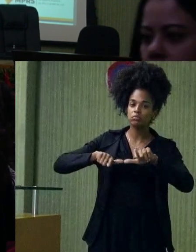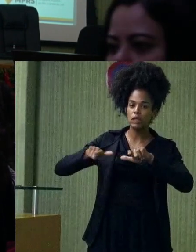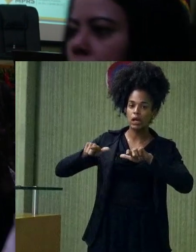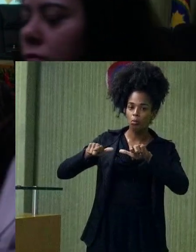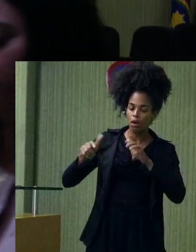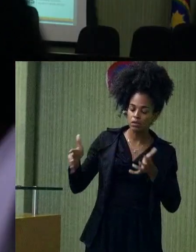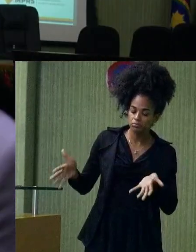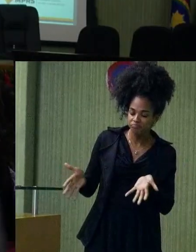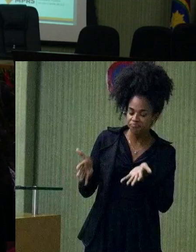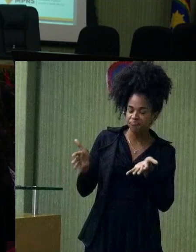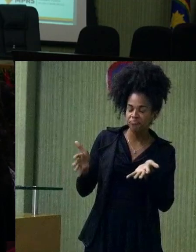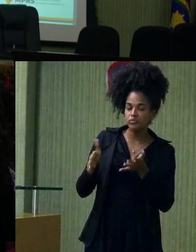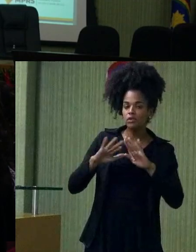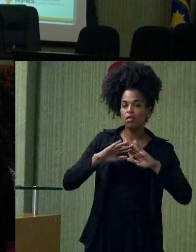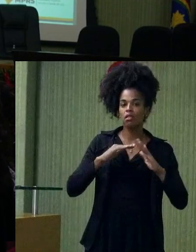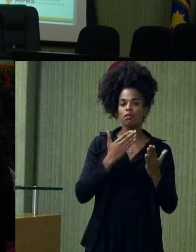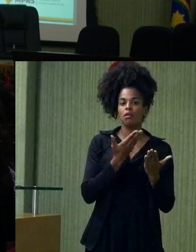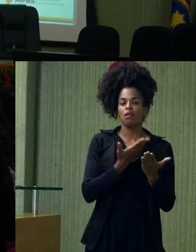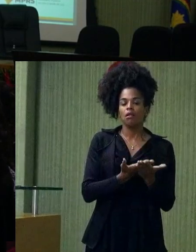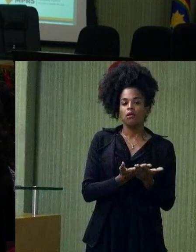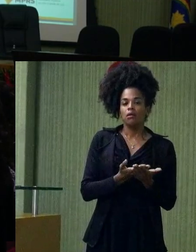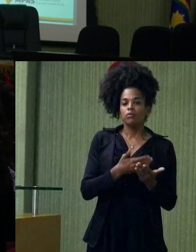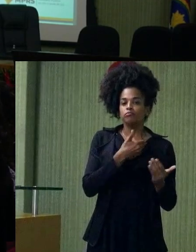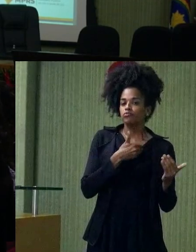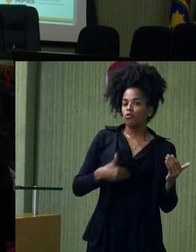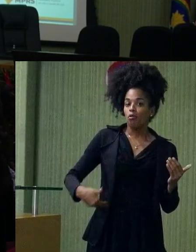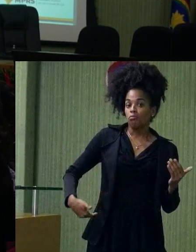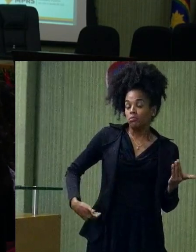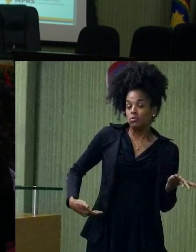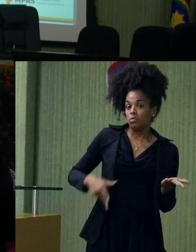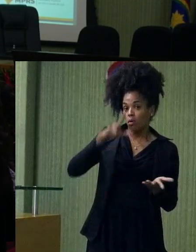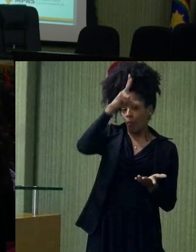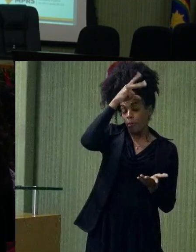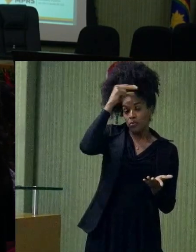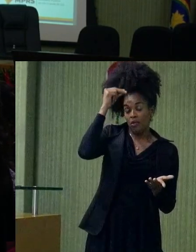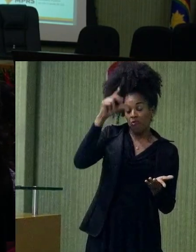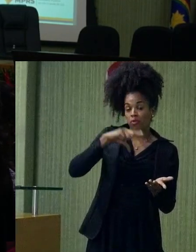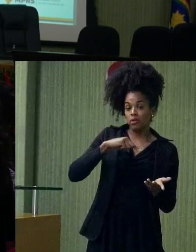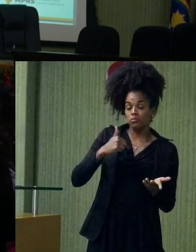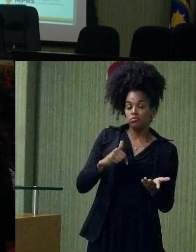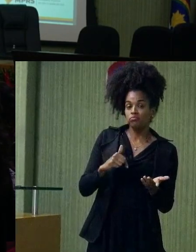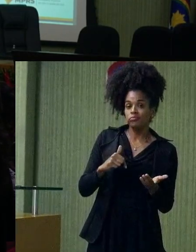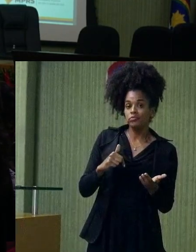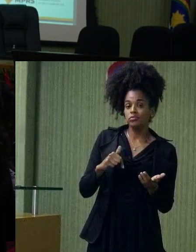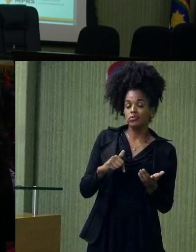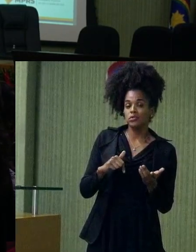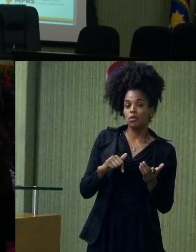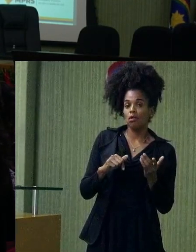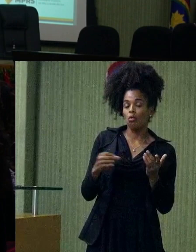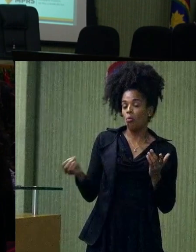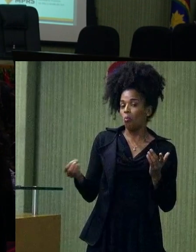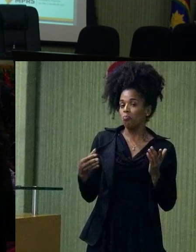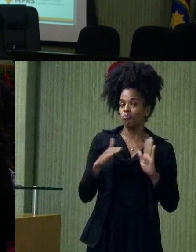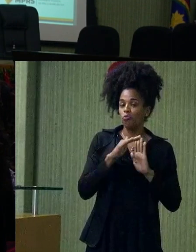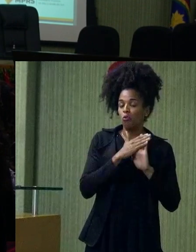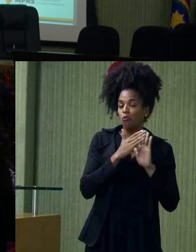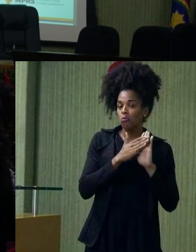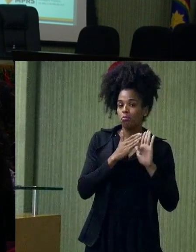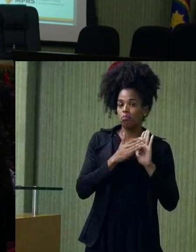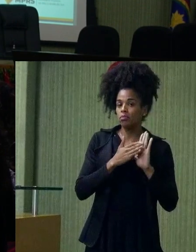pública o Prefeito Municipal não tinha um plano b para colocar aquelas pessoas Então as suas